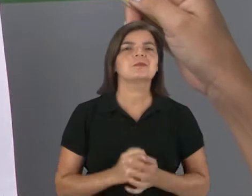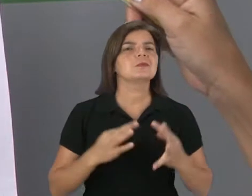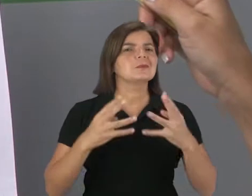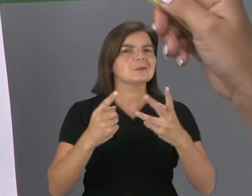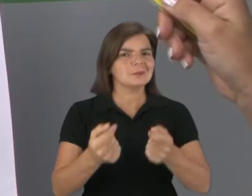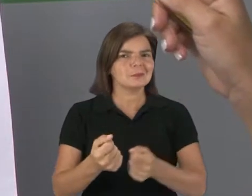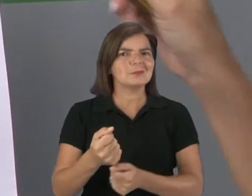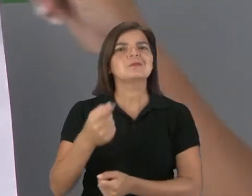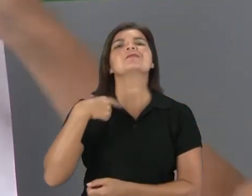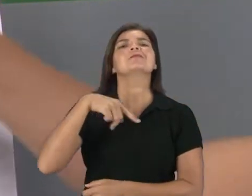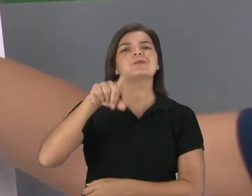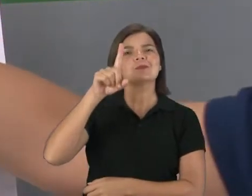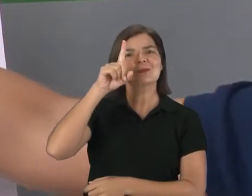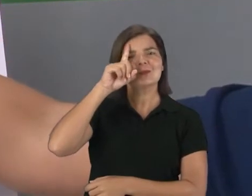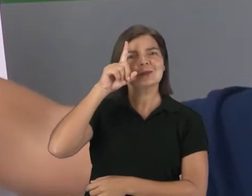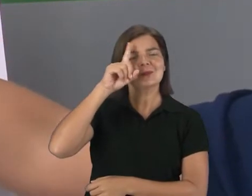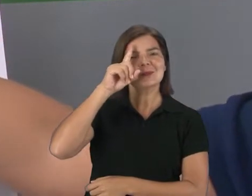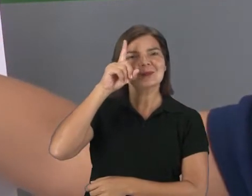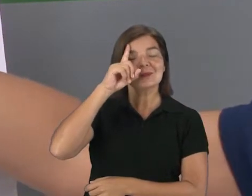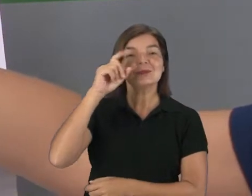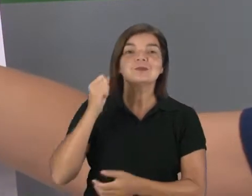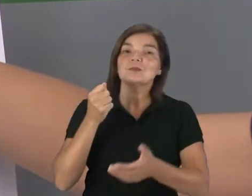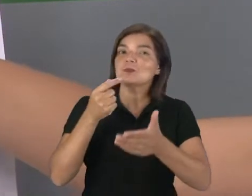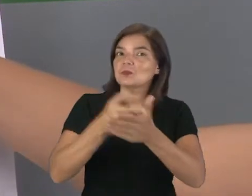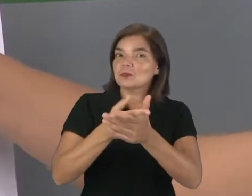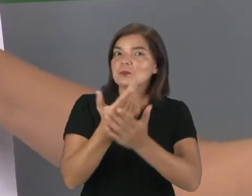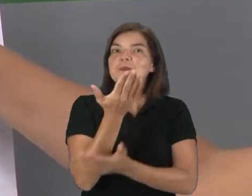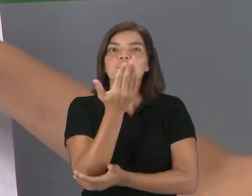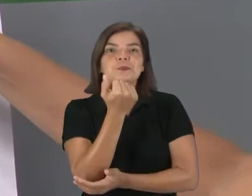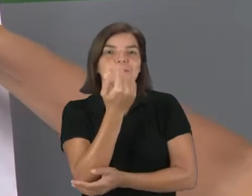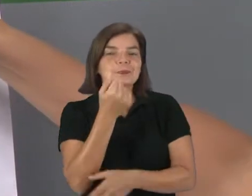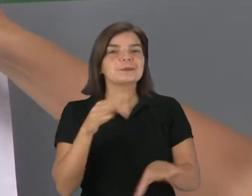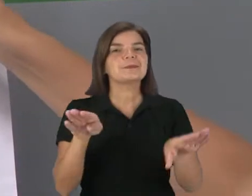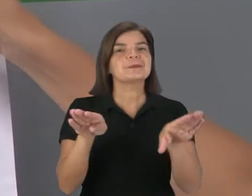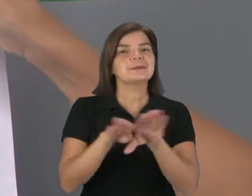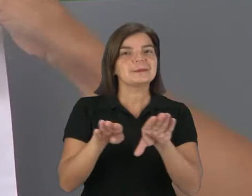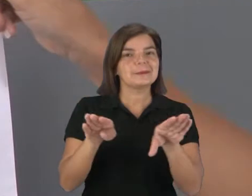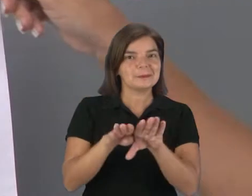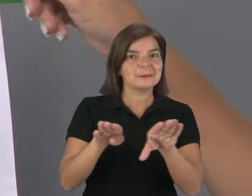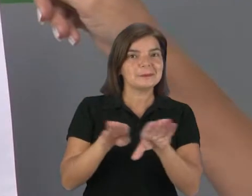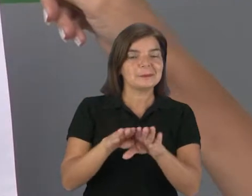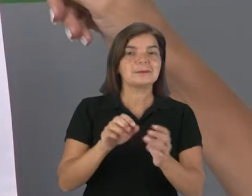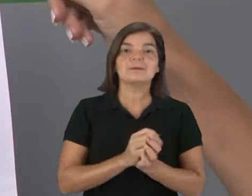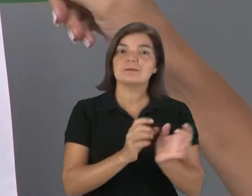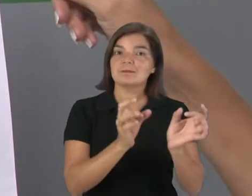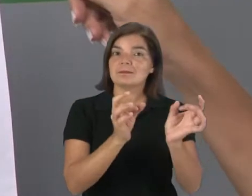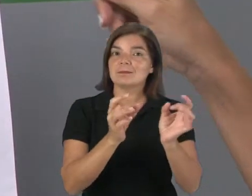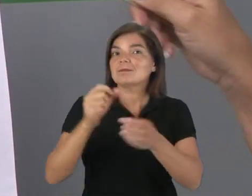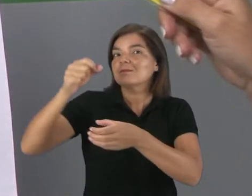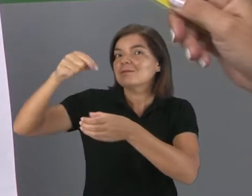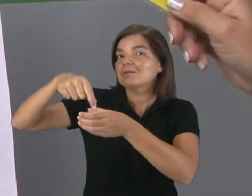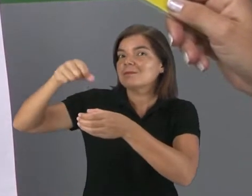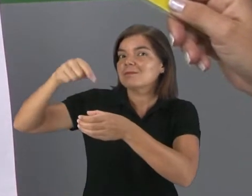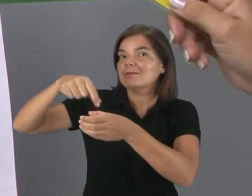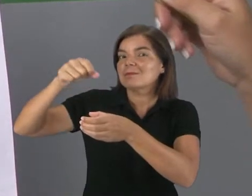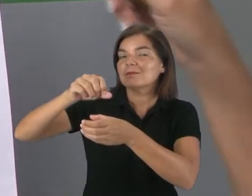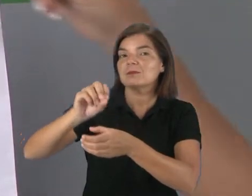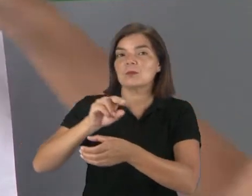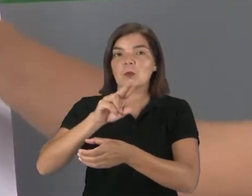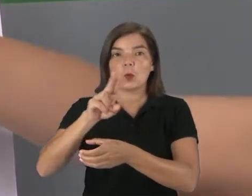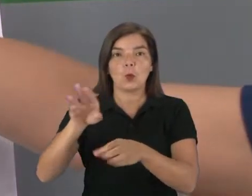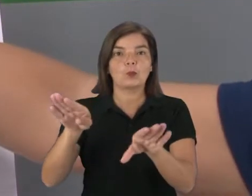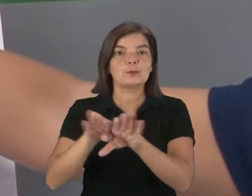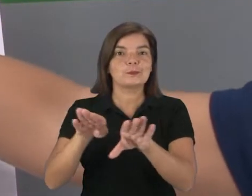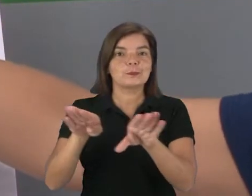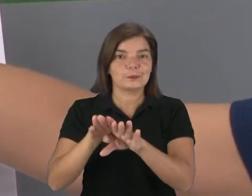nós consumimos e compramos os alimentos que vêm da agricultura ou da pecuária,